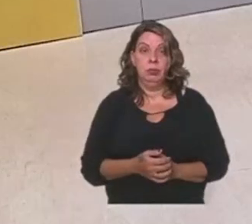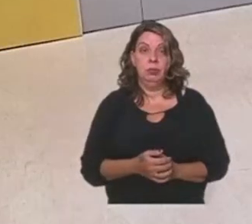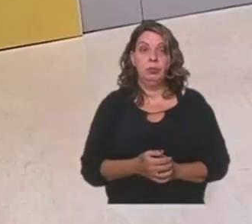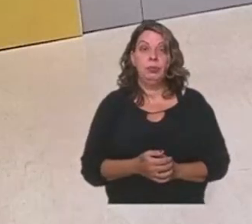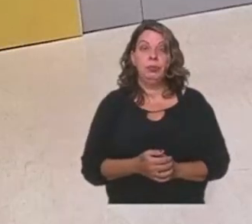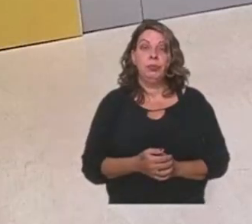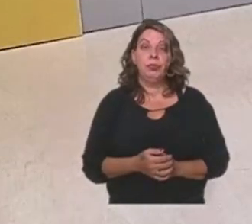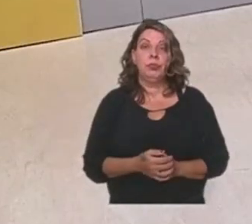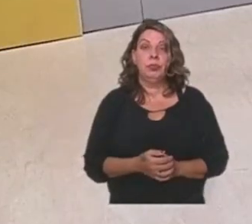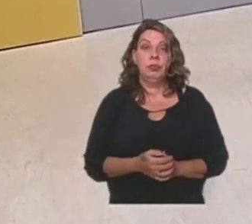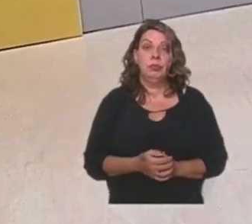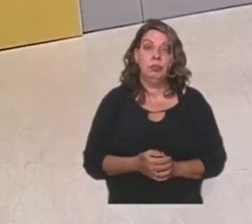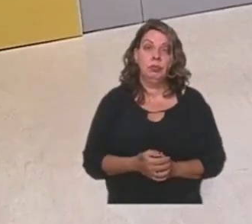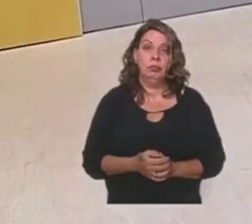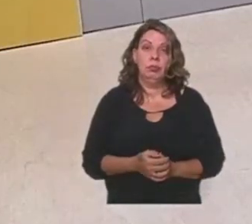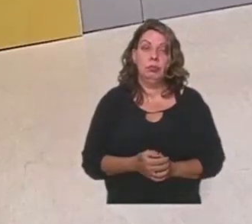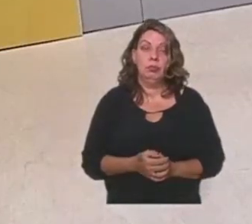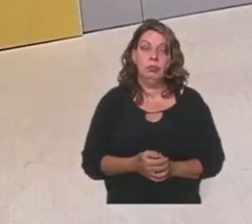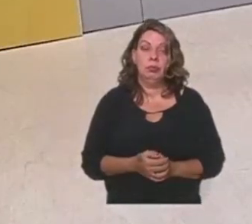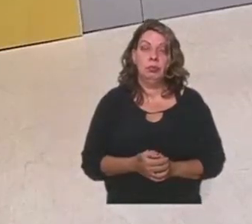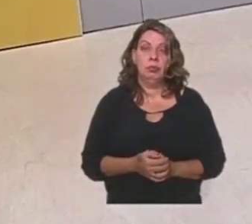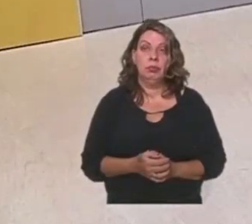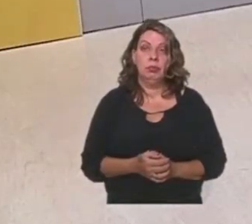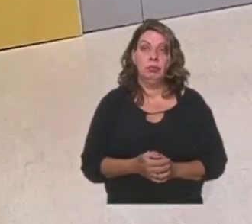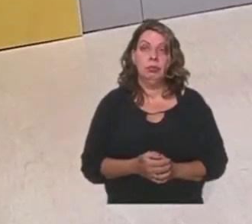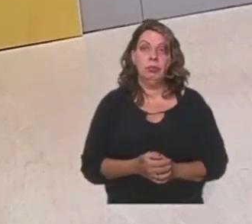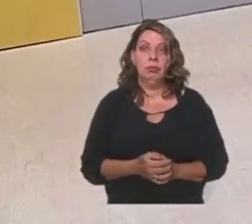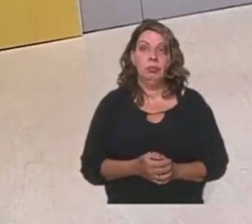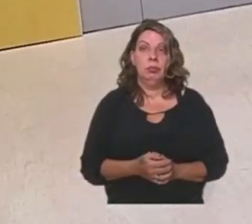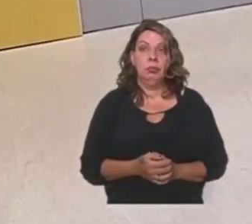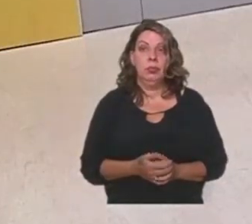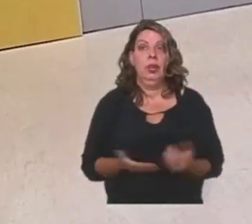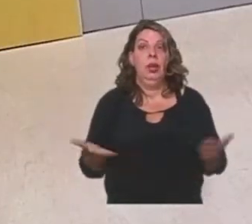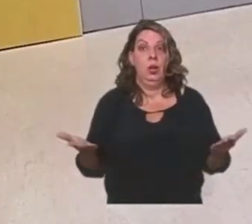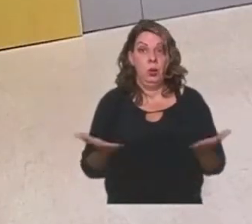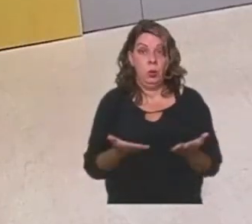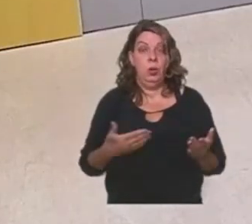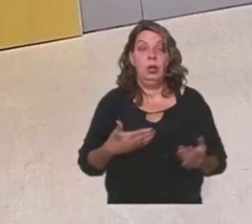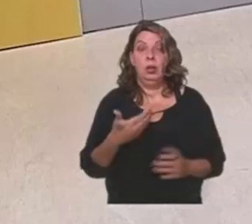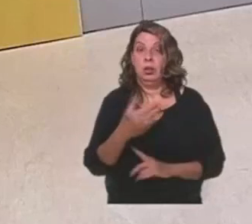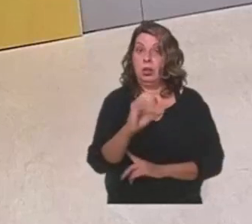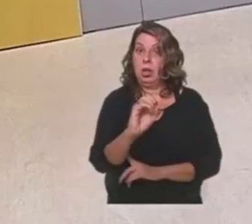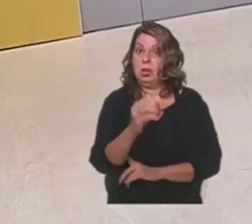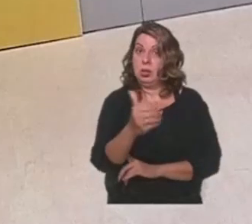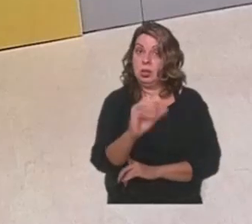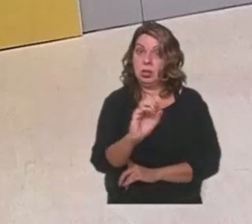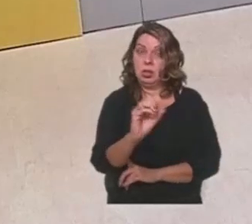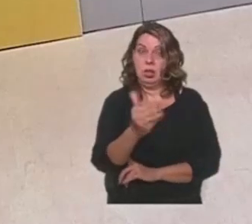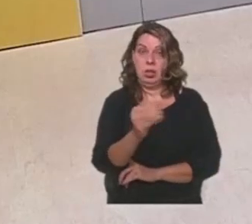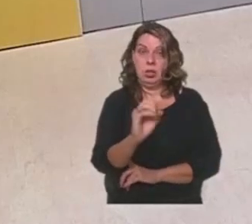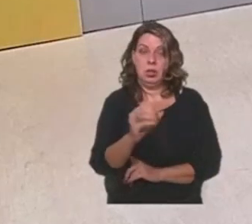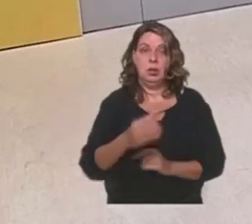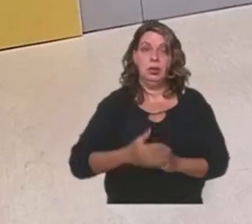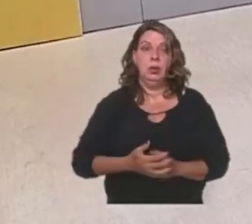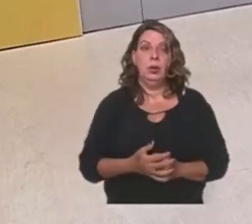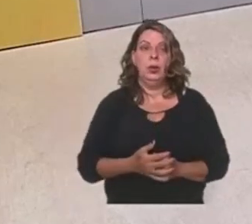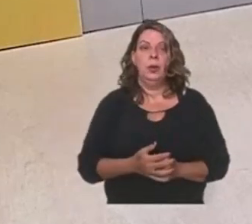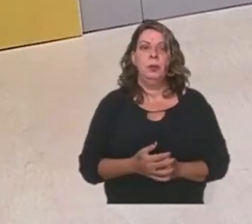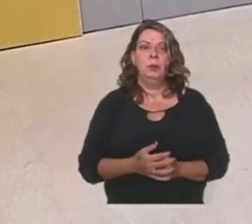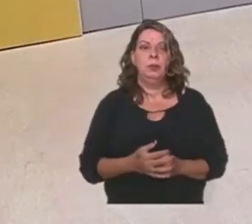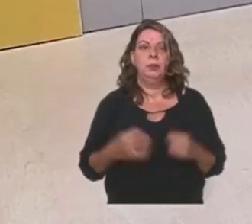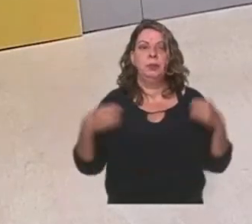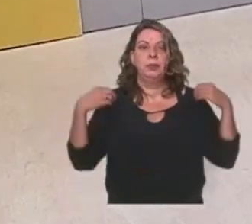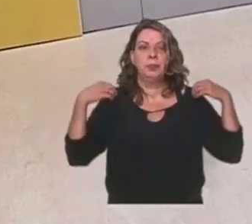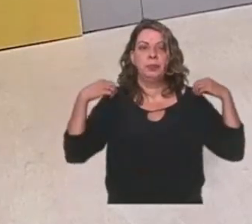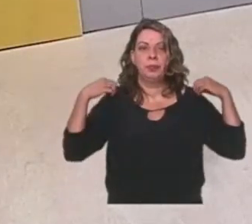14, 14, Rose, 14, e agora número 10, número 10, número 10,